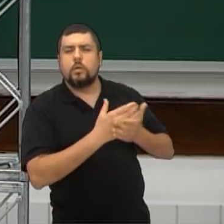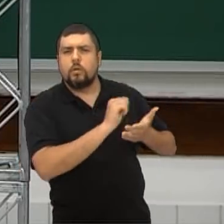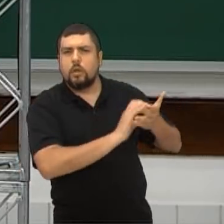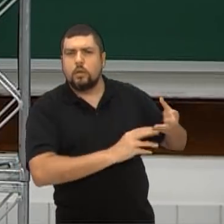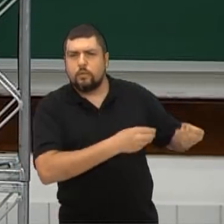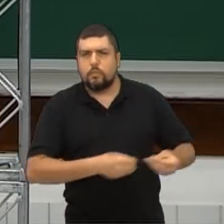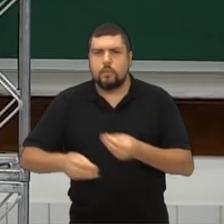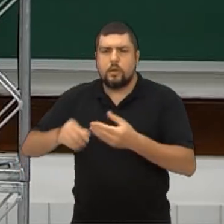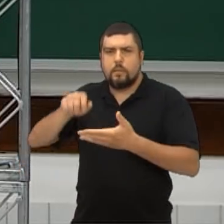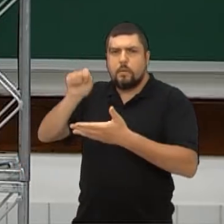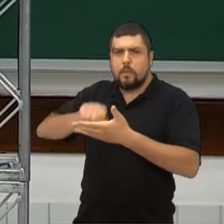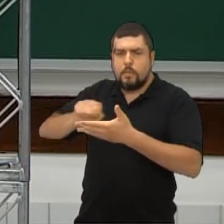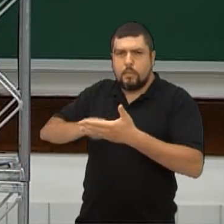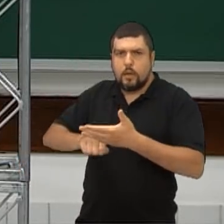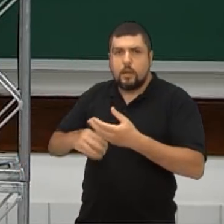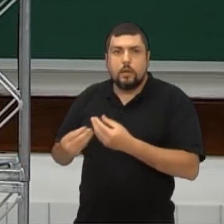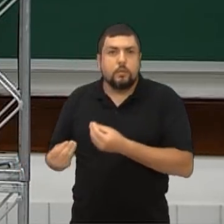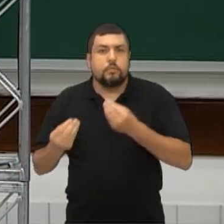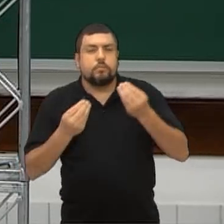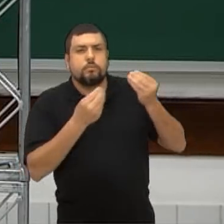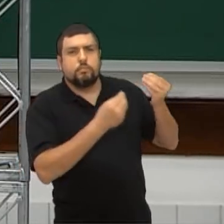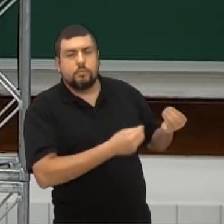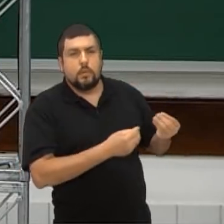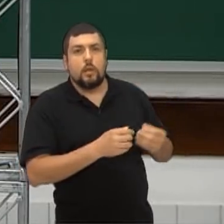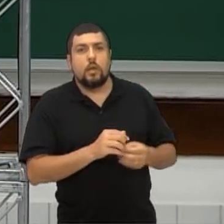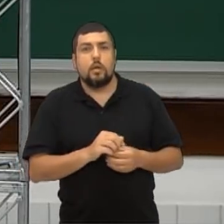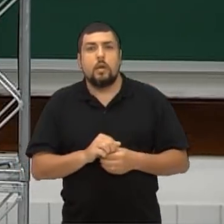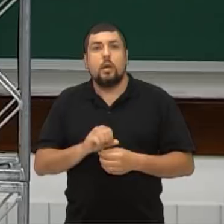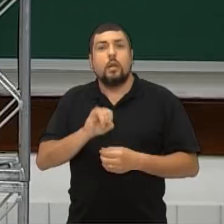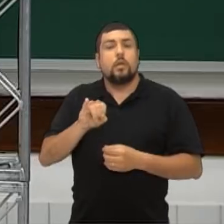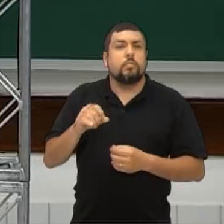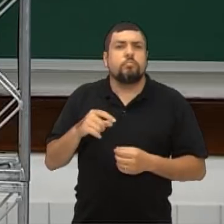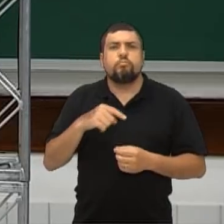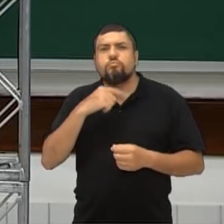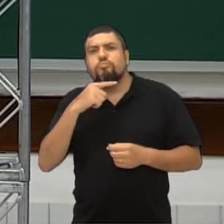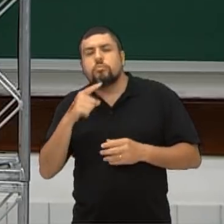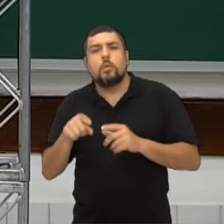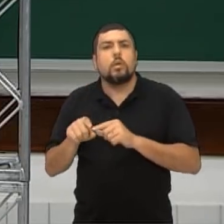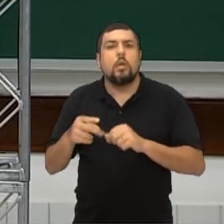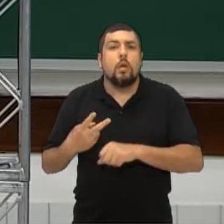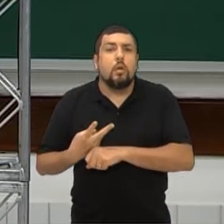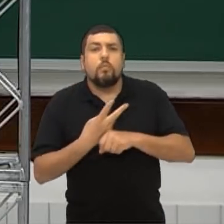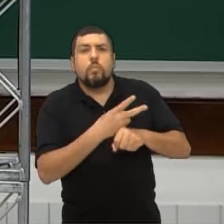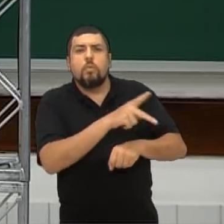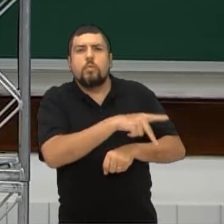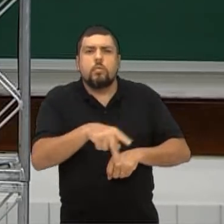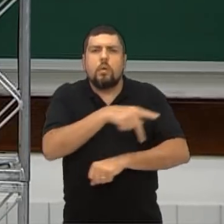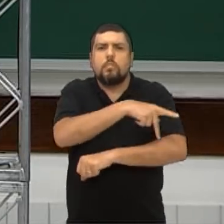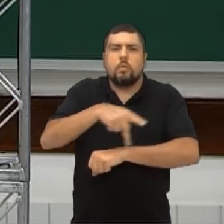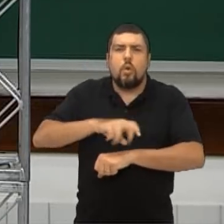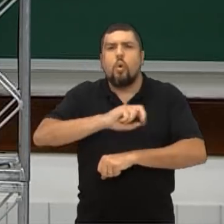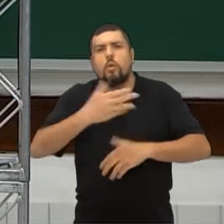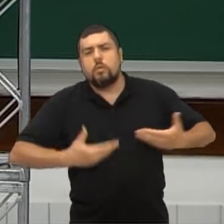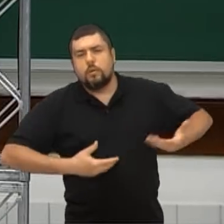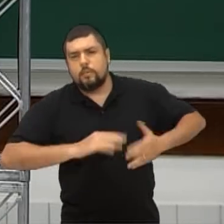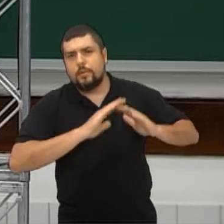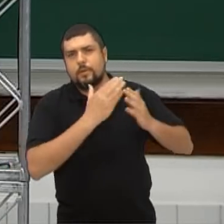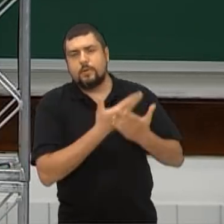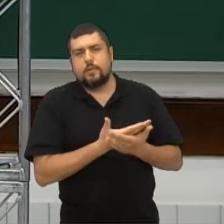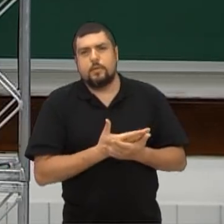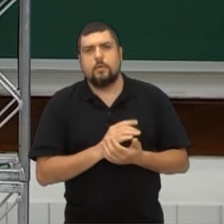de vocês depende dessas atividades. Quem não sabe a quem recorrer, procure o professor, o pedagogo ou os funcionários da escola. Não